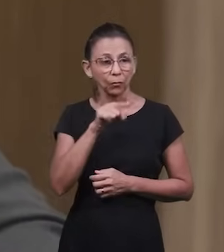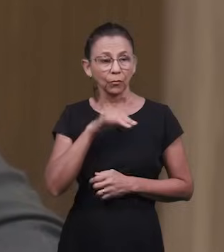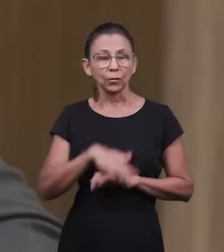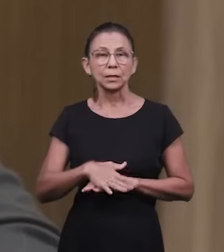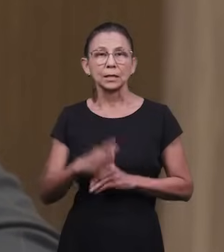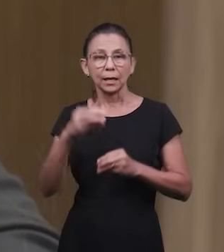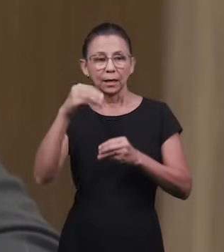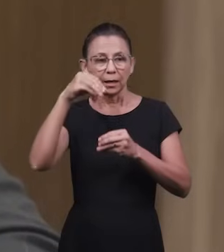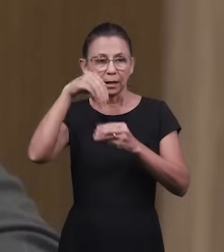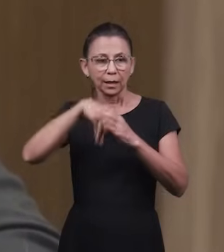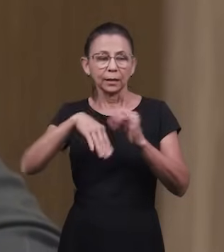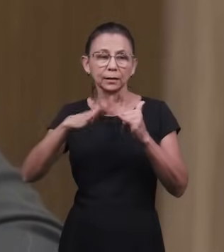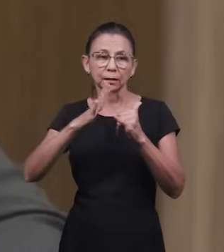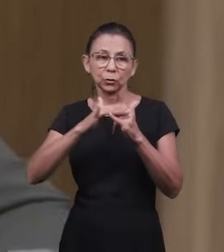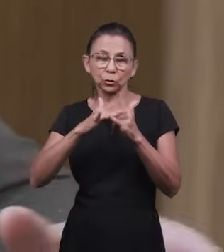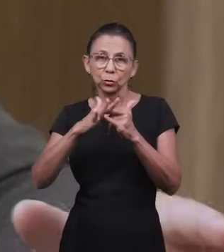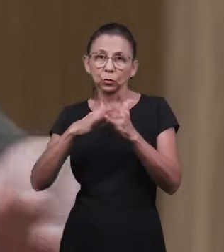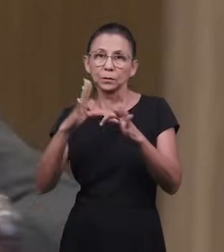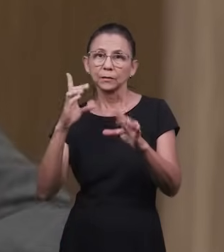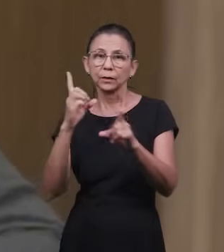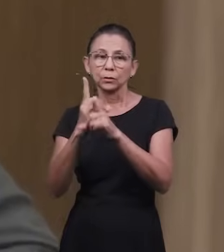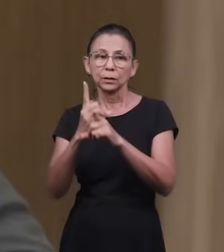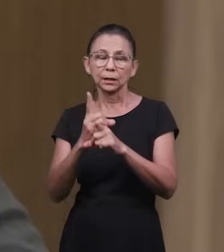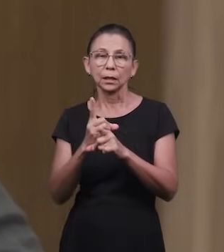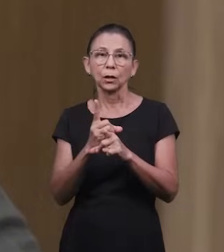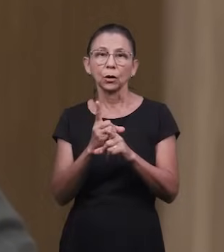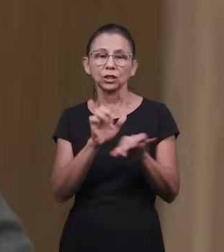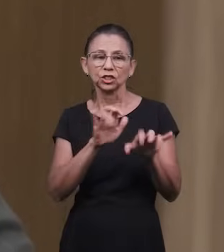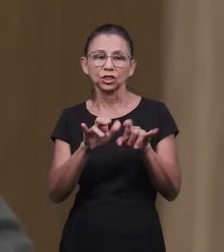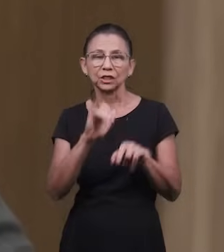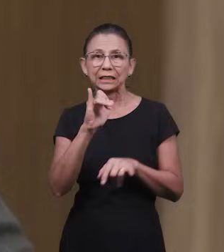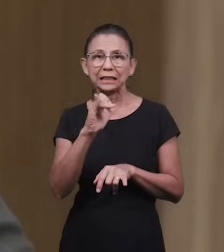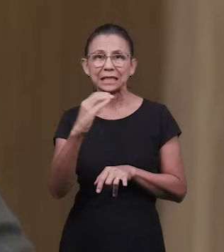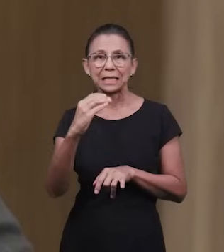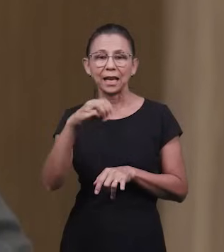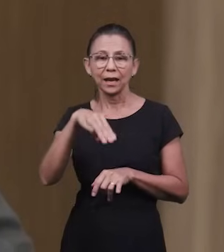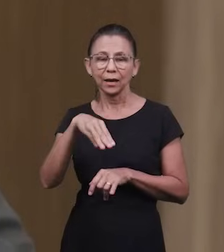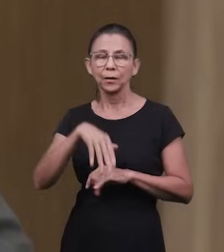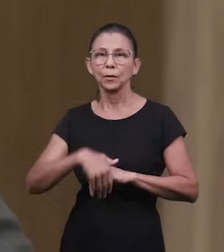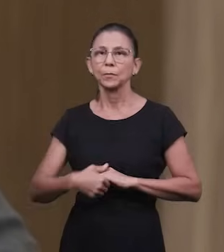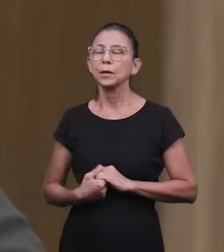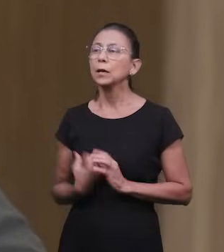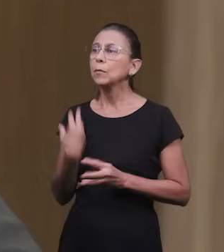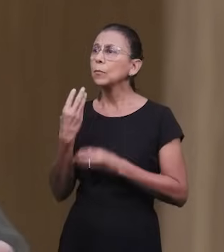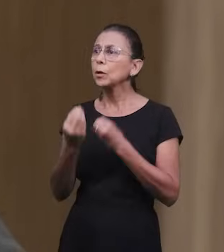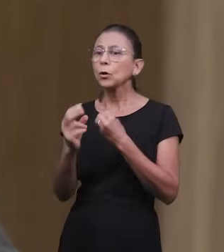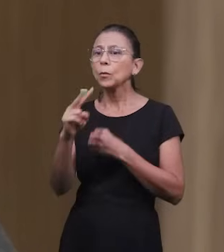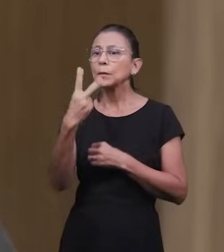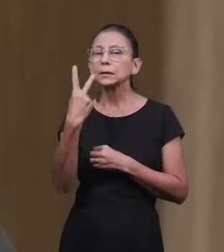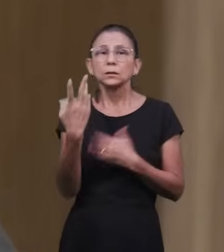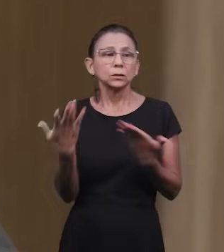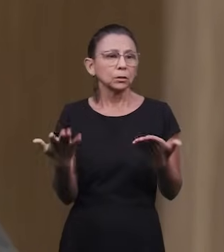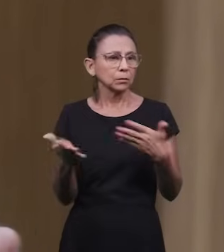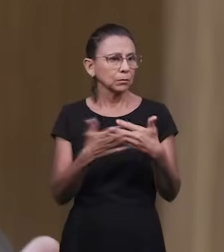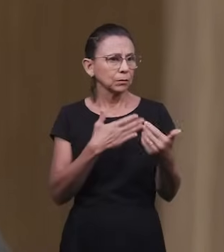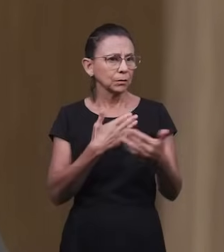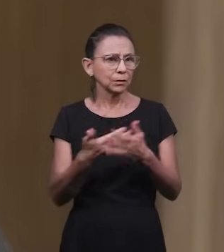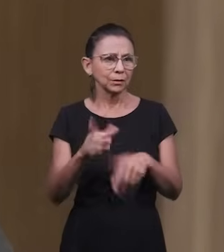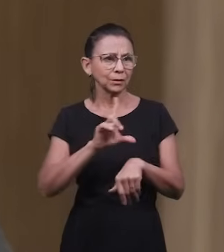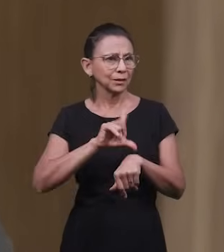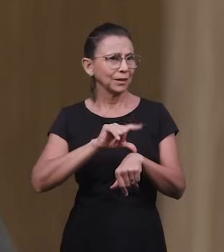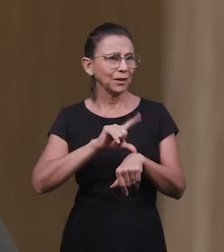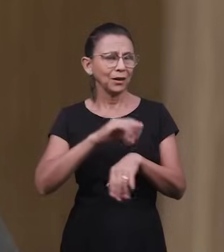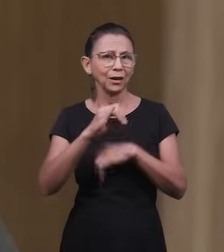digitar ICM, você vai encontrar os nossos cultos ali. Mas como é que eu faço para assistir? Eu falei, qualquer